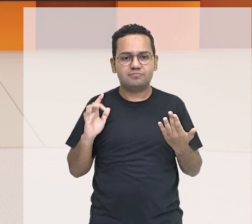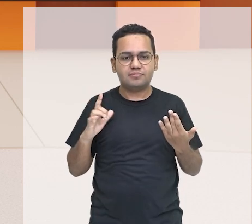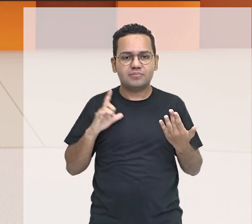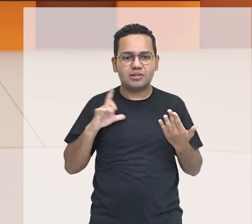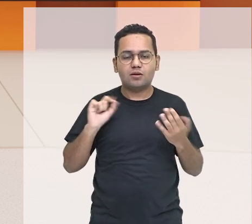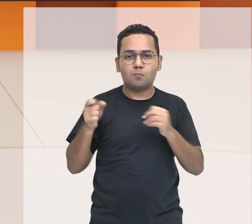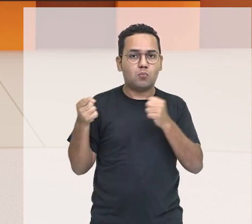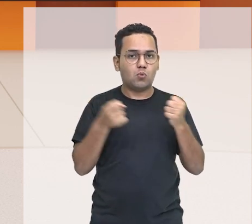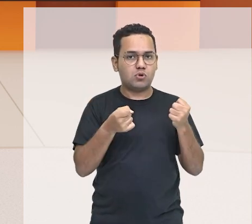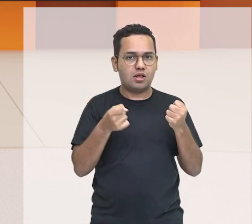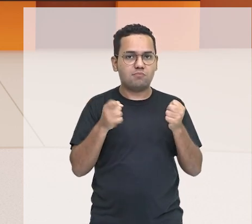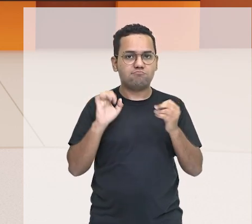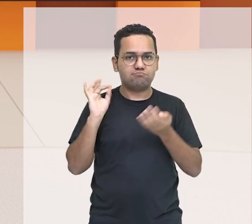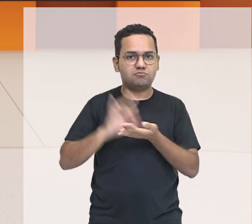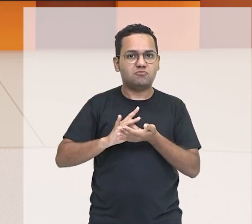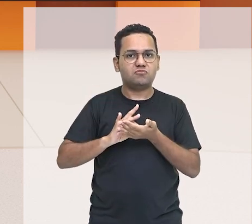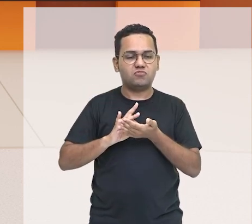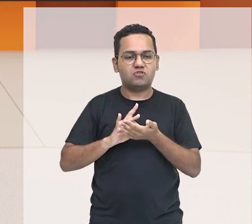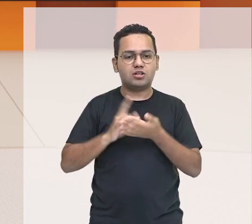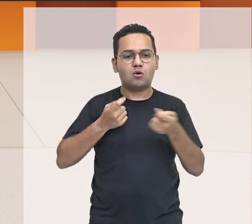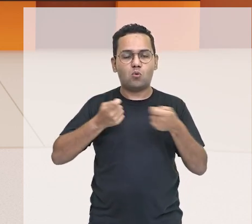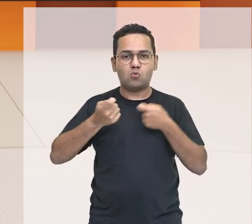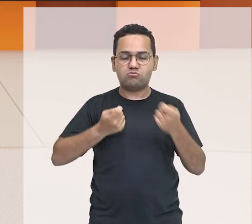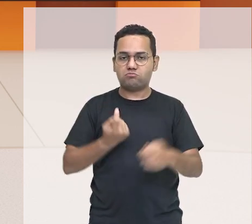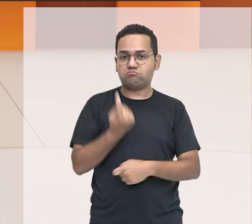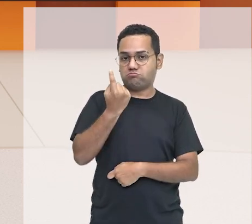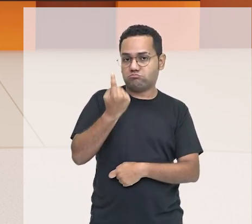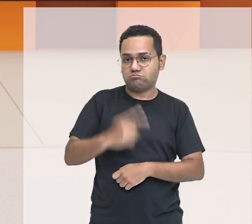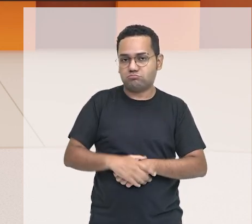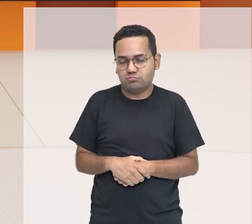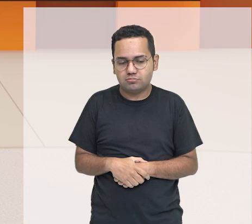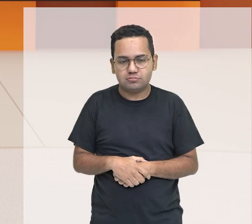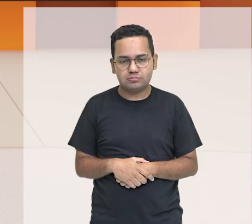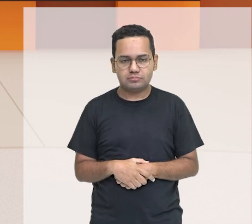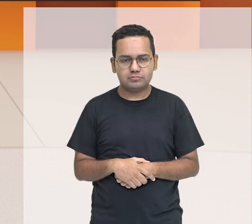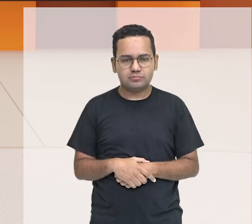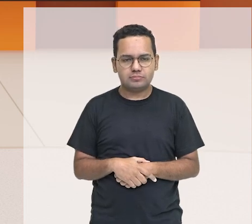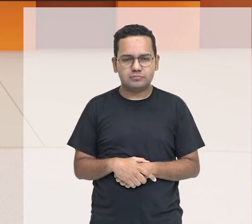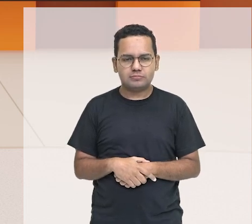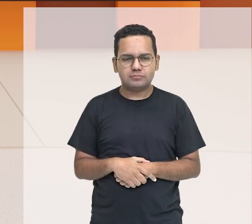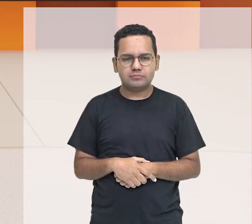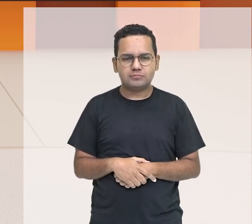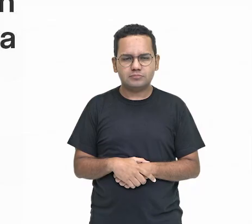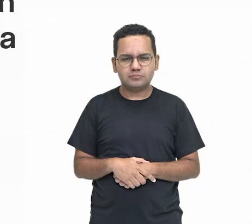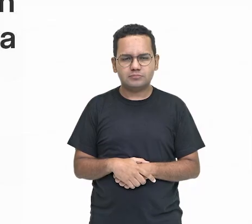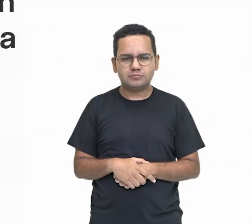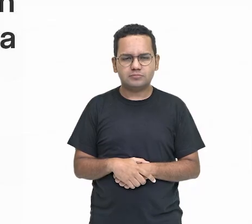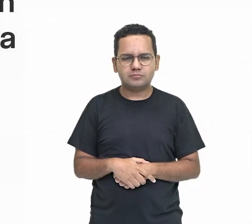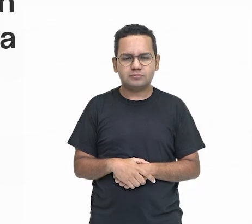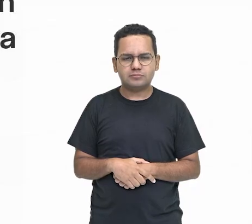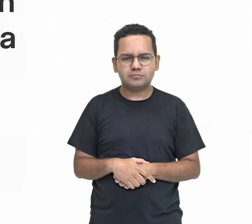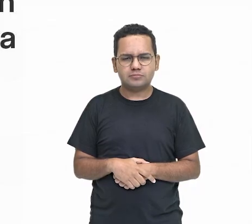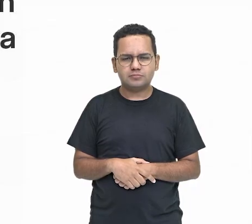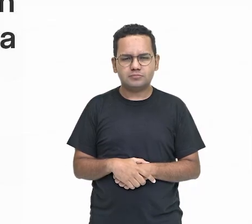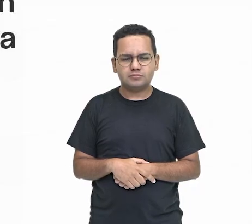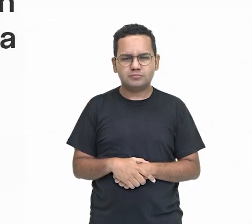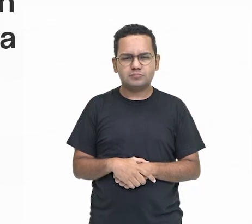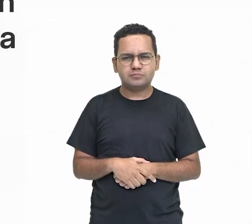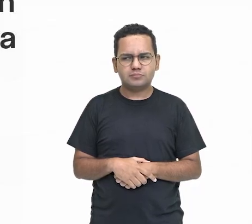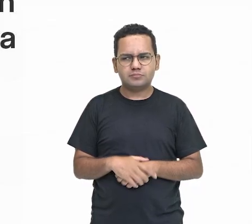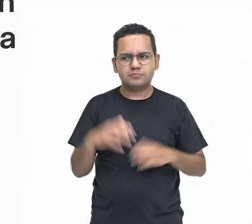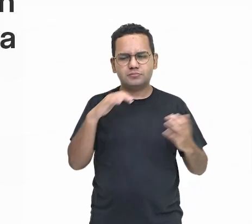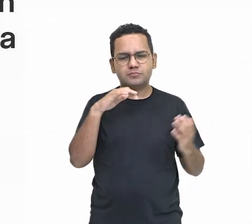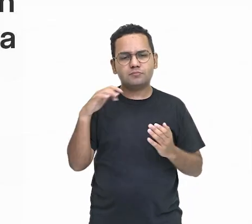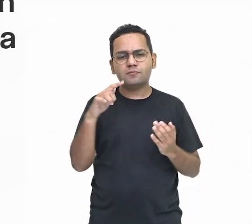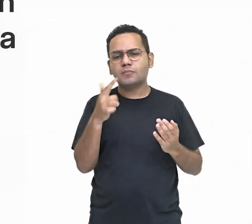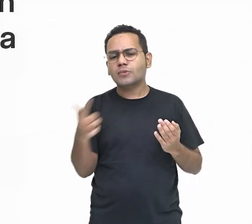poder dentro da questão do monopólio do poder. Então, vamos ver, continuando aí essa nossa explicação.